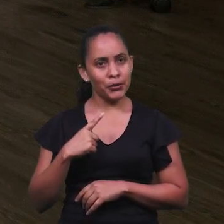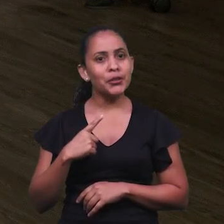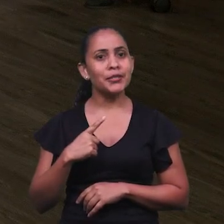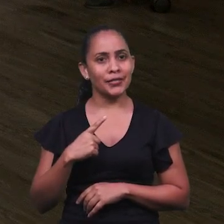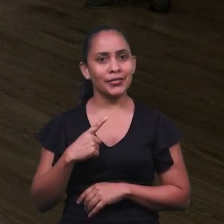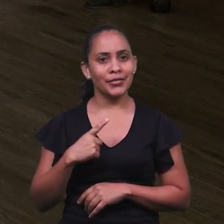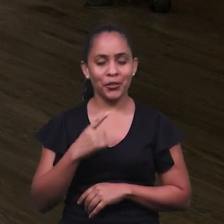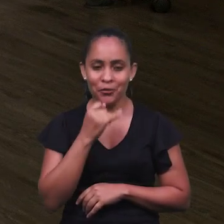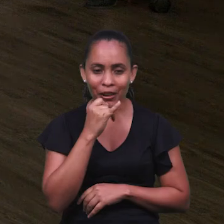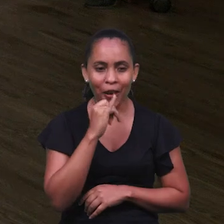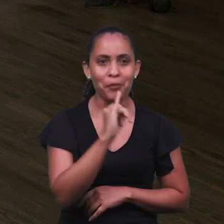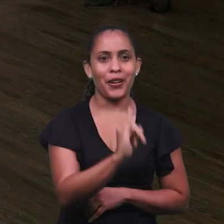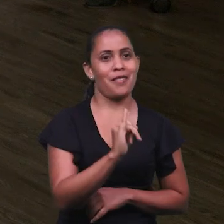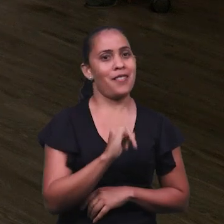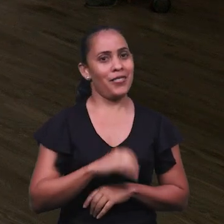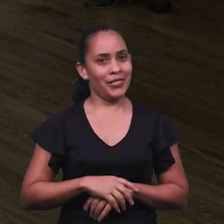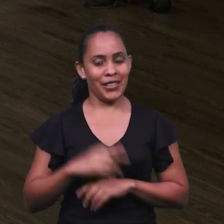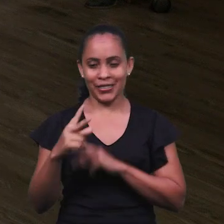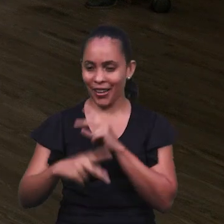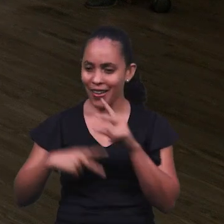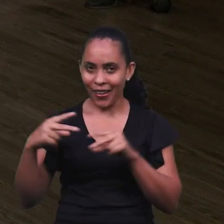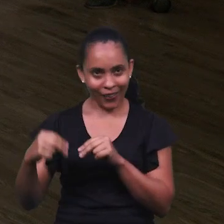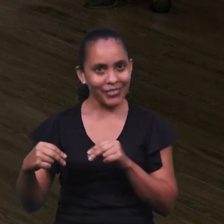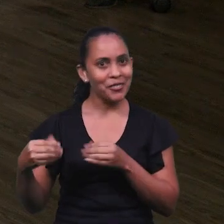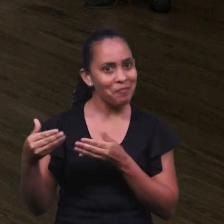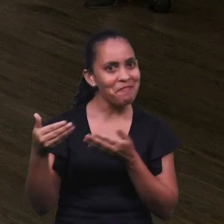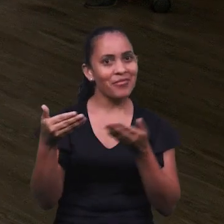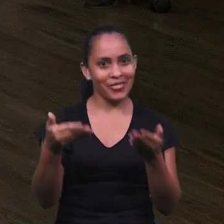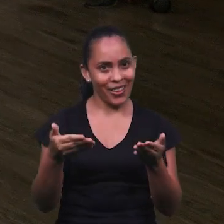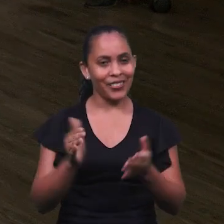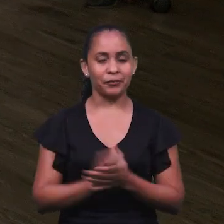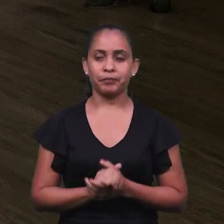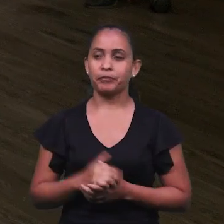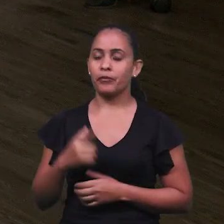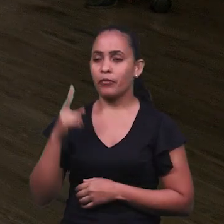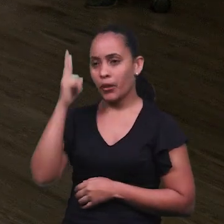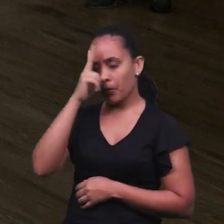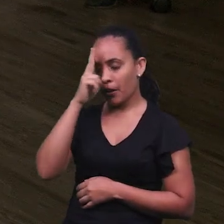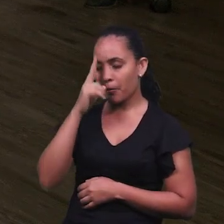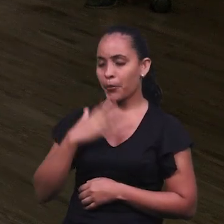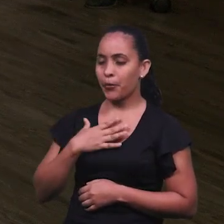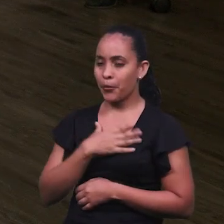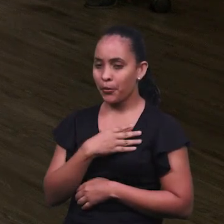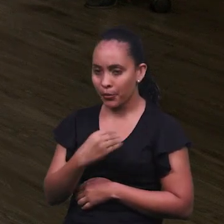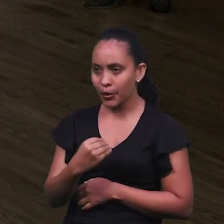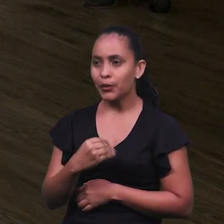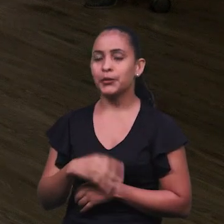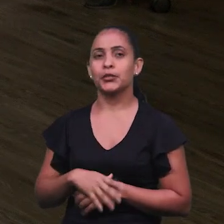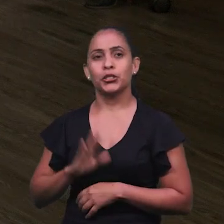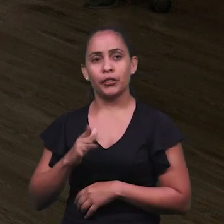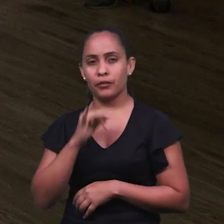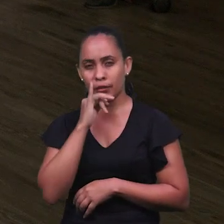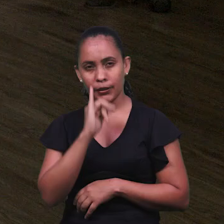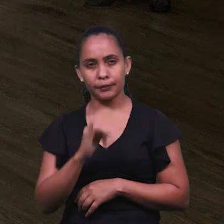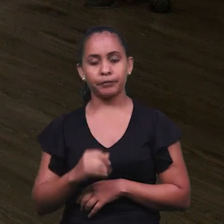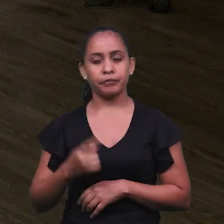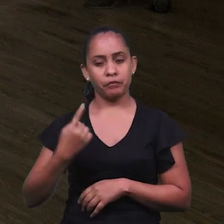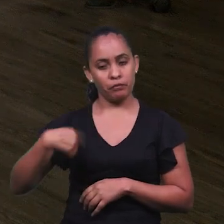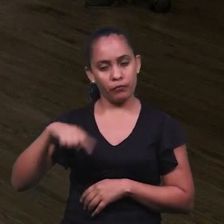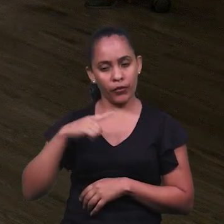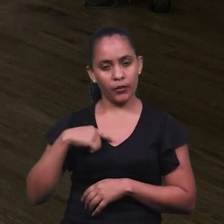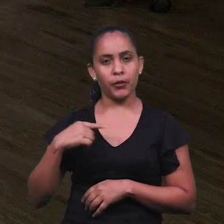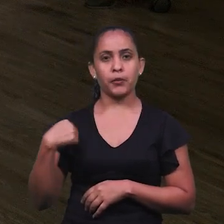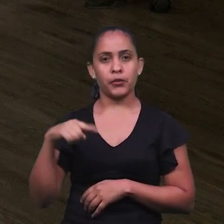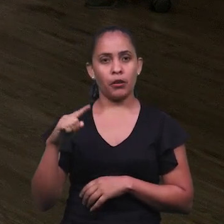eles. Isso é maravilhoso. Isso é maravilhoso. Glória a Deus. Eu me lembro uma vez que meu filho, eu acho que já contei aqui, mas nós fomos